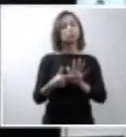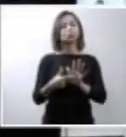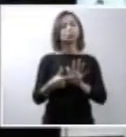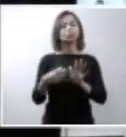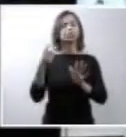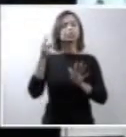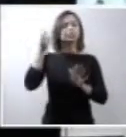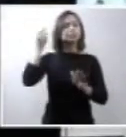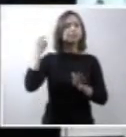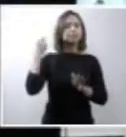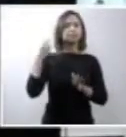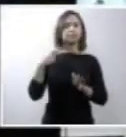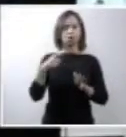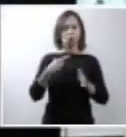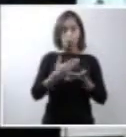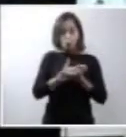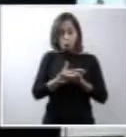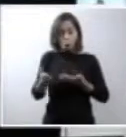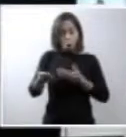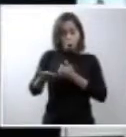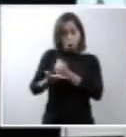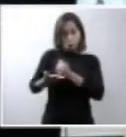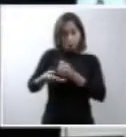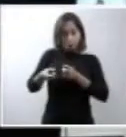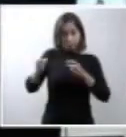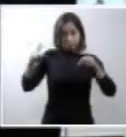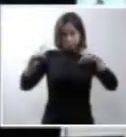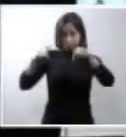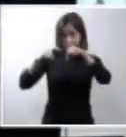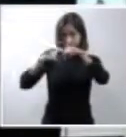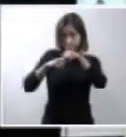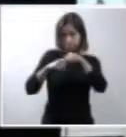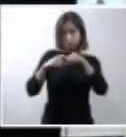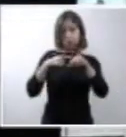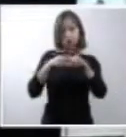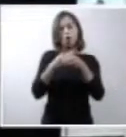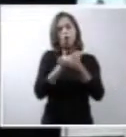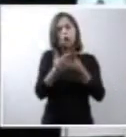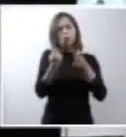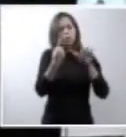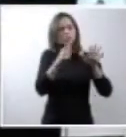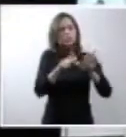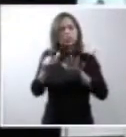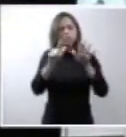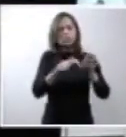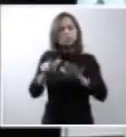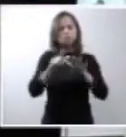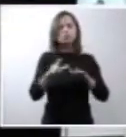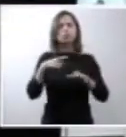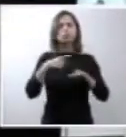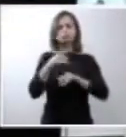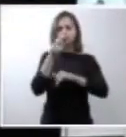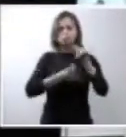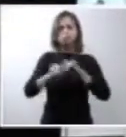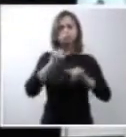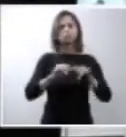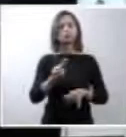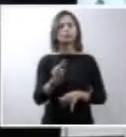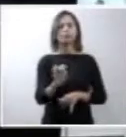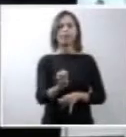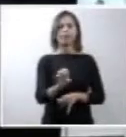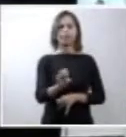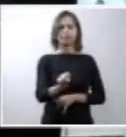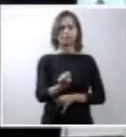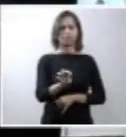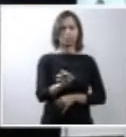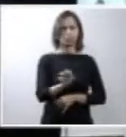o início das semanas após a implantação, somam-se os estrogênios, sendo o